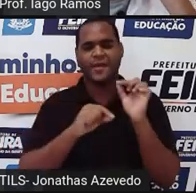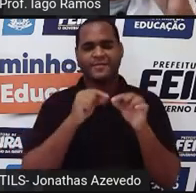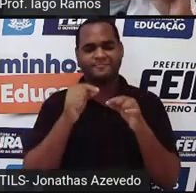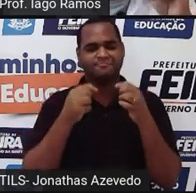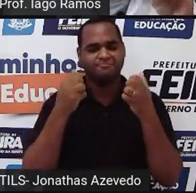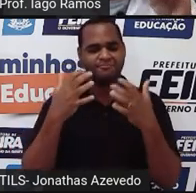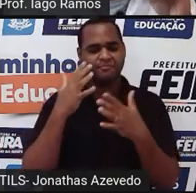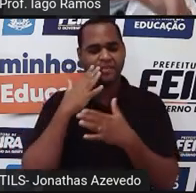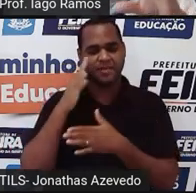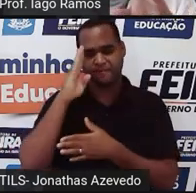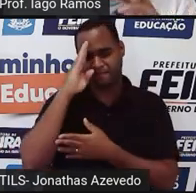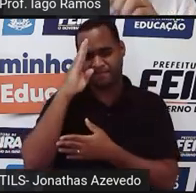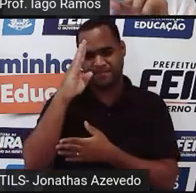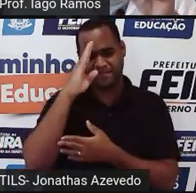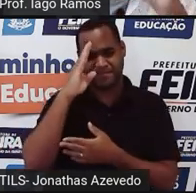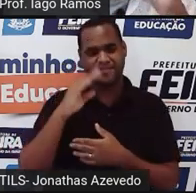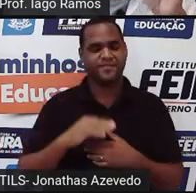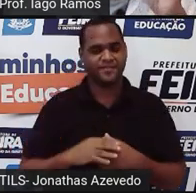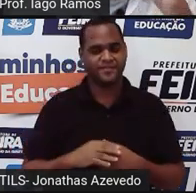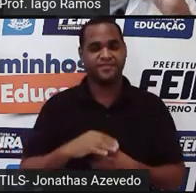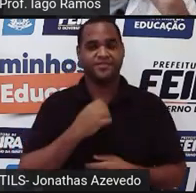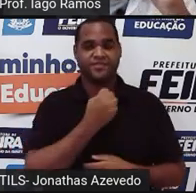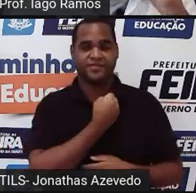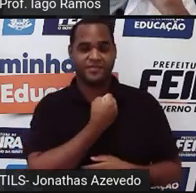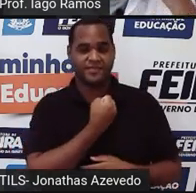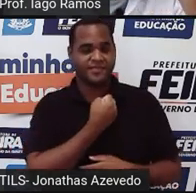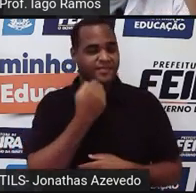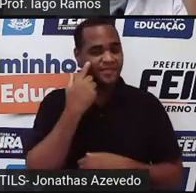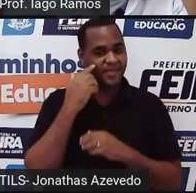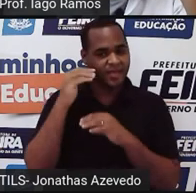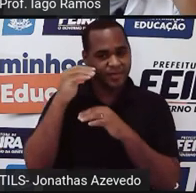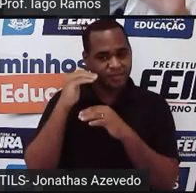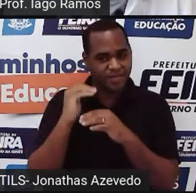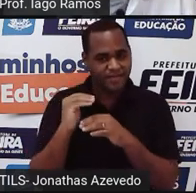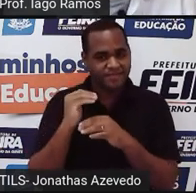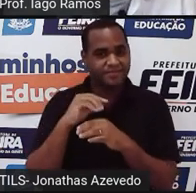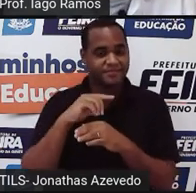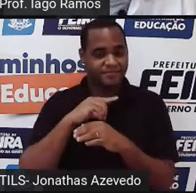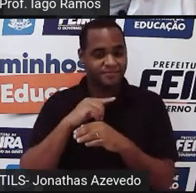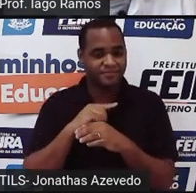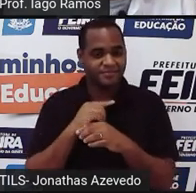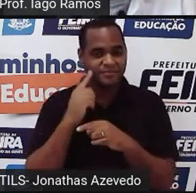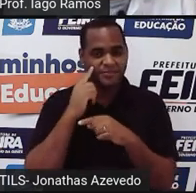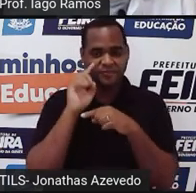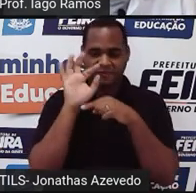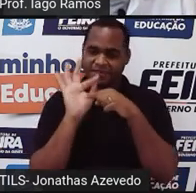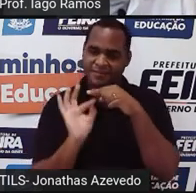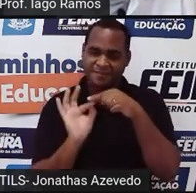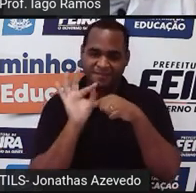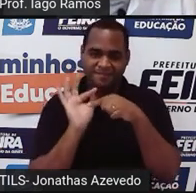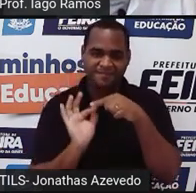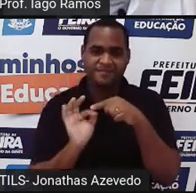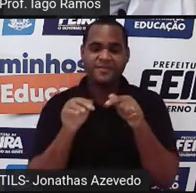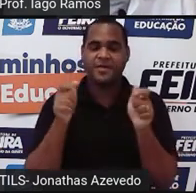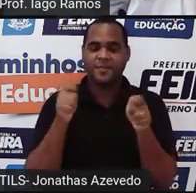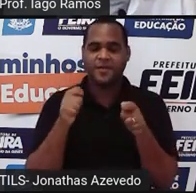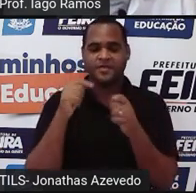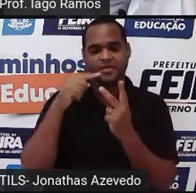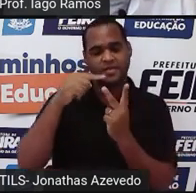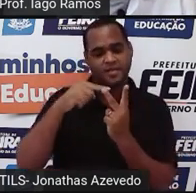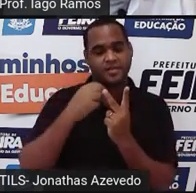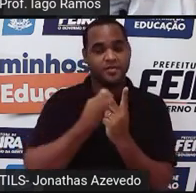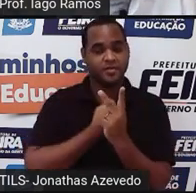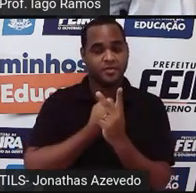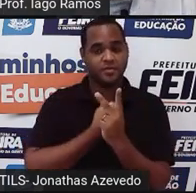você só vai fazer assim direto o número Zinho debaixo do expoente lá que é uma fração vai ser a rainha